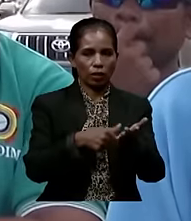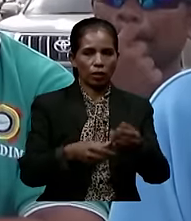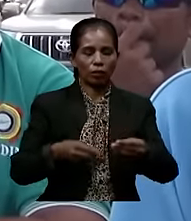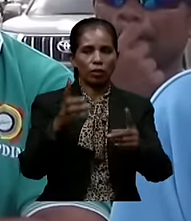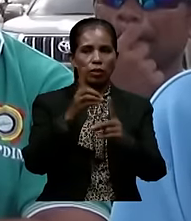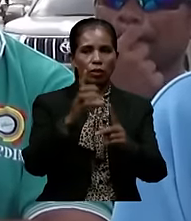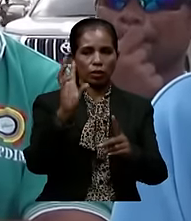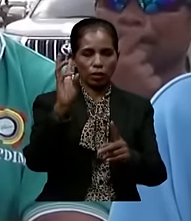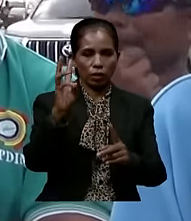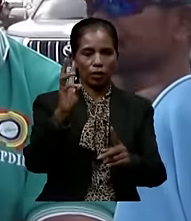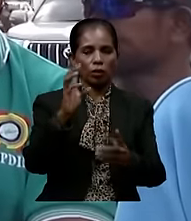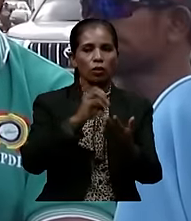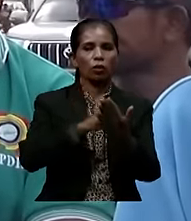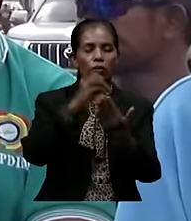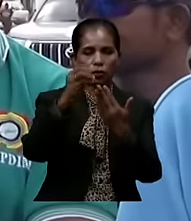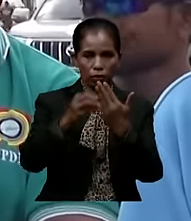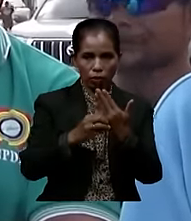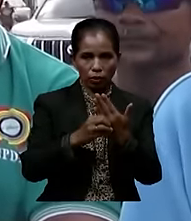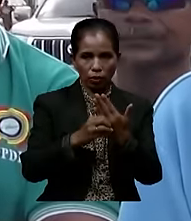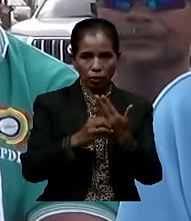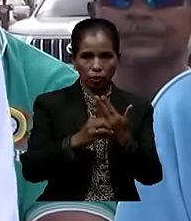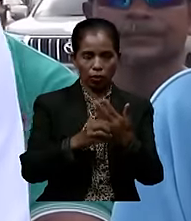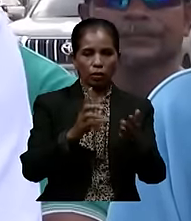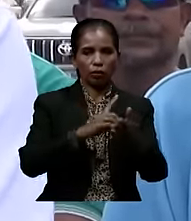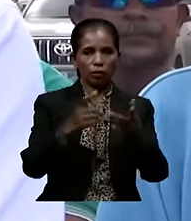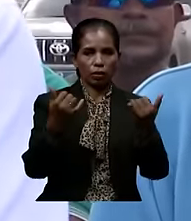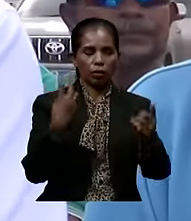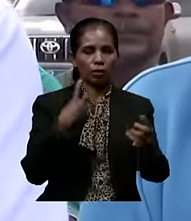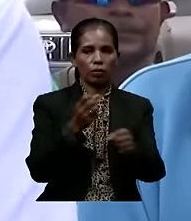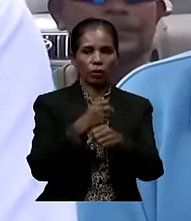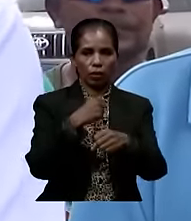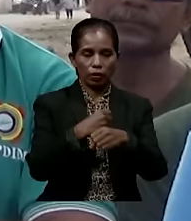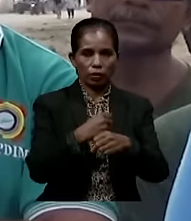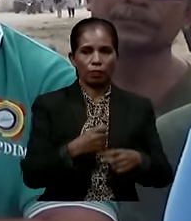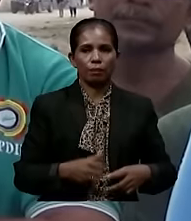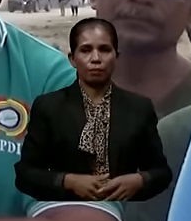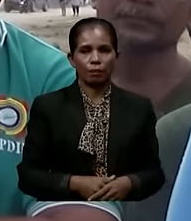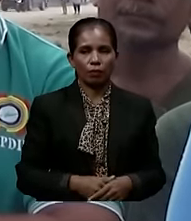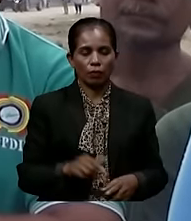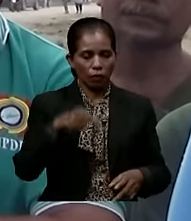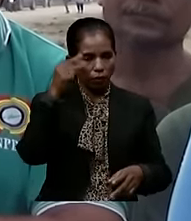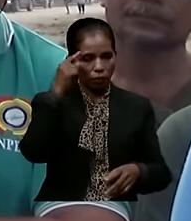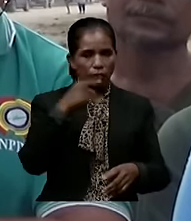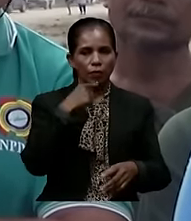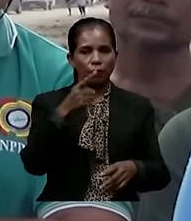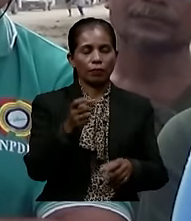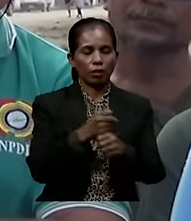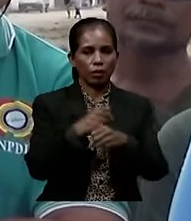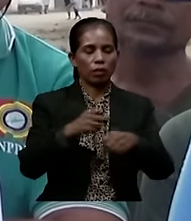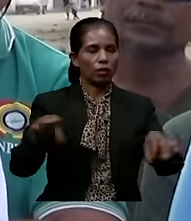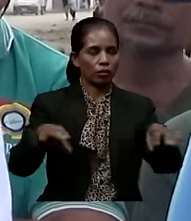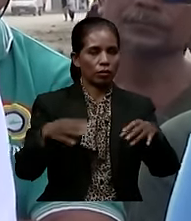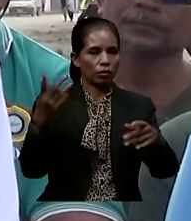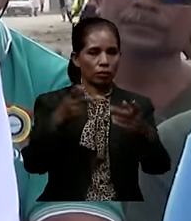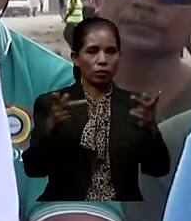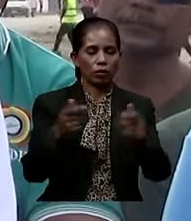6 de outubro e até semana que me te fengalo serviço. Governante ne explica ni halau serviço iya